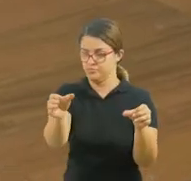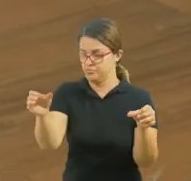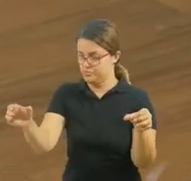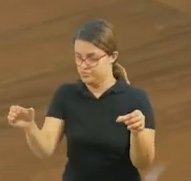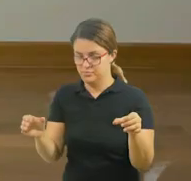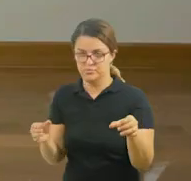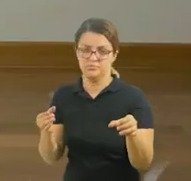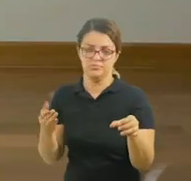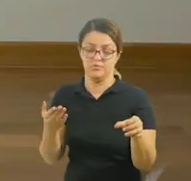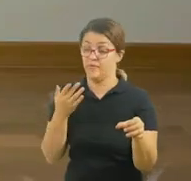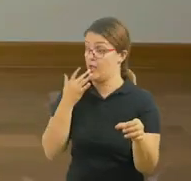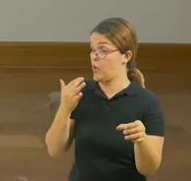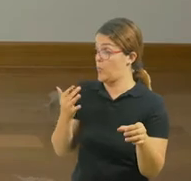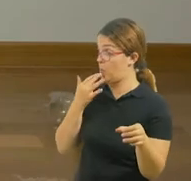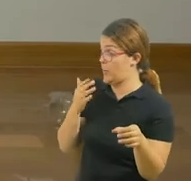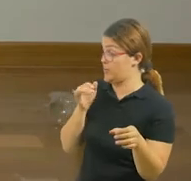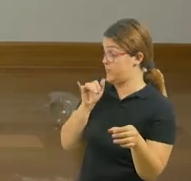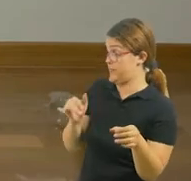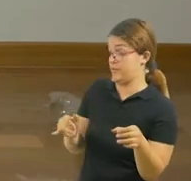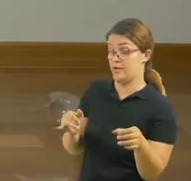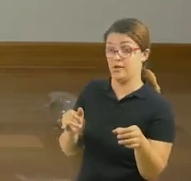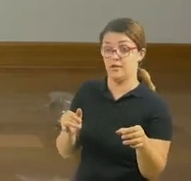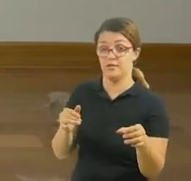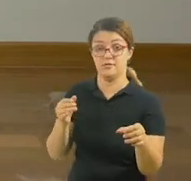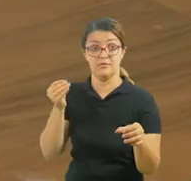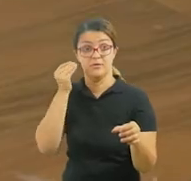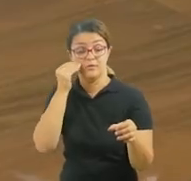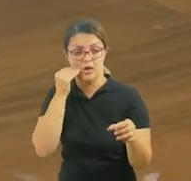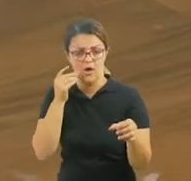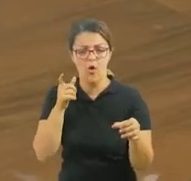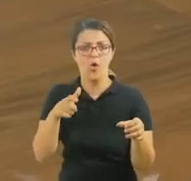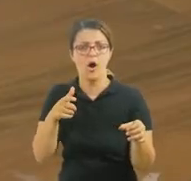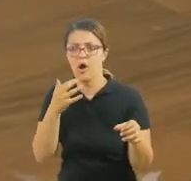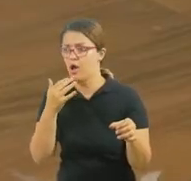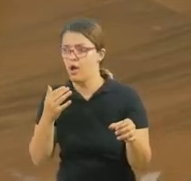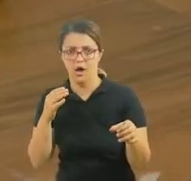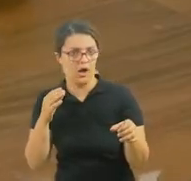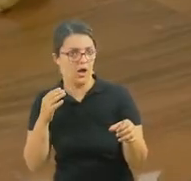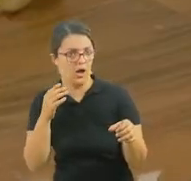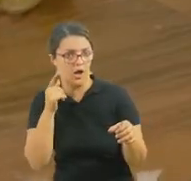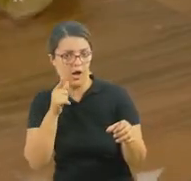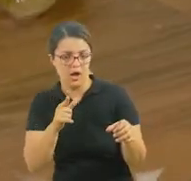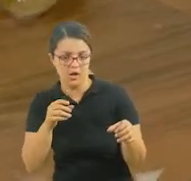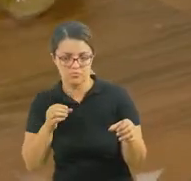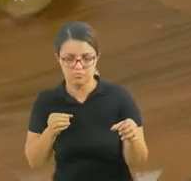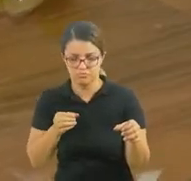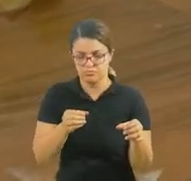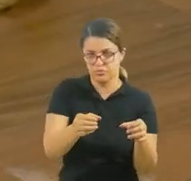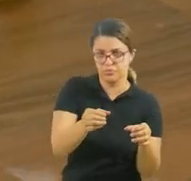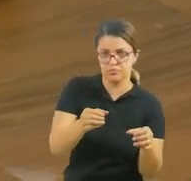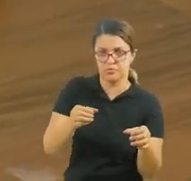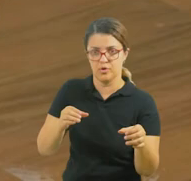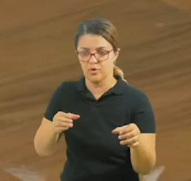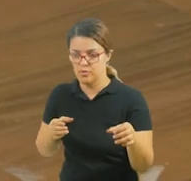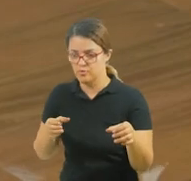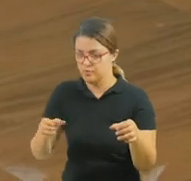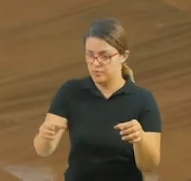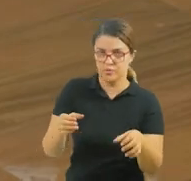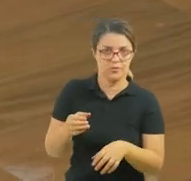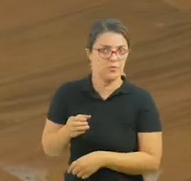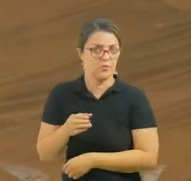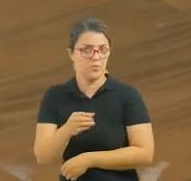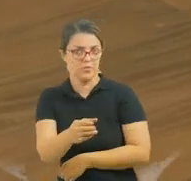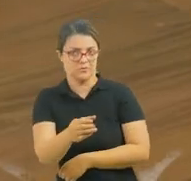ter que se localizar e mudando o espaço para conseguir acertar a cor que você indicar e ela